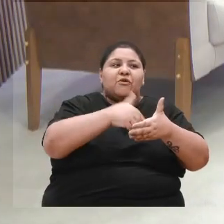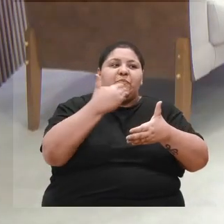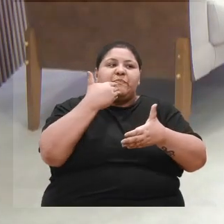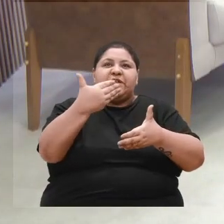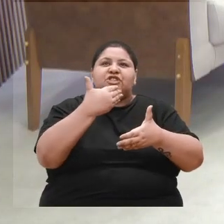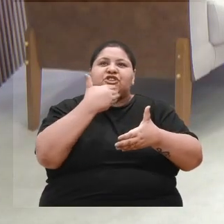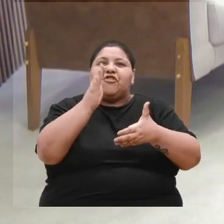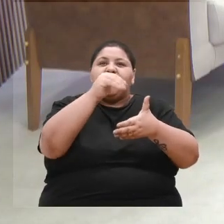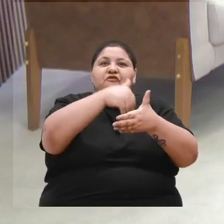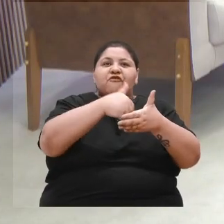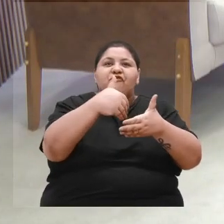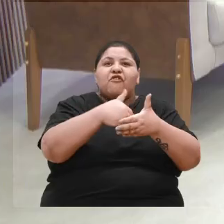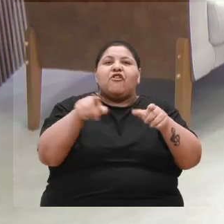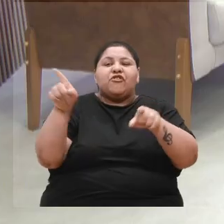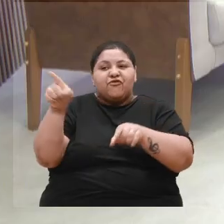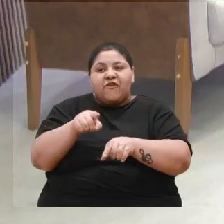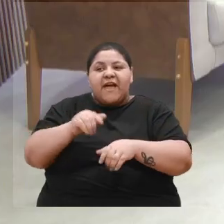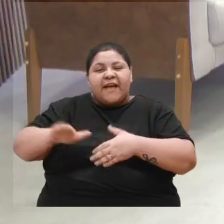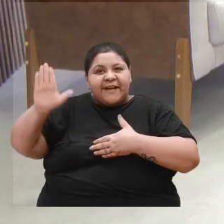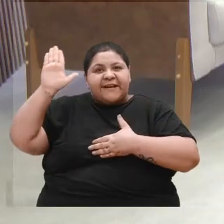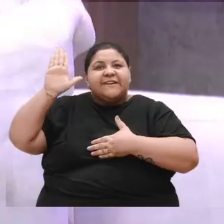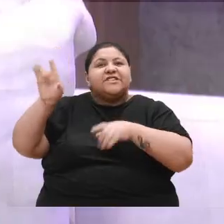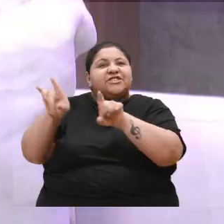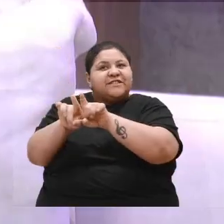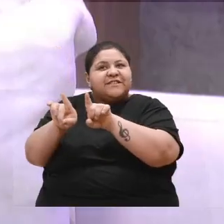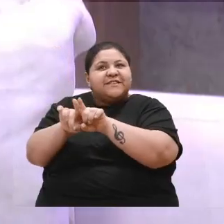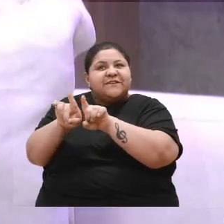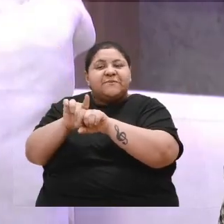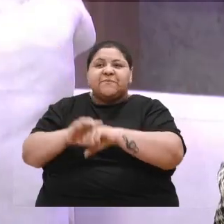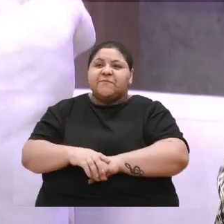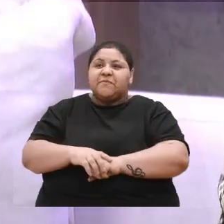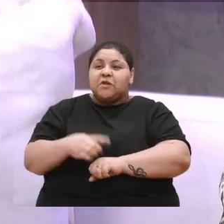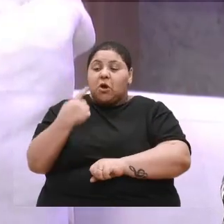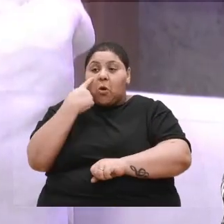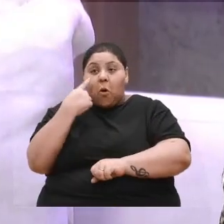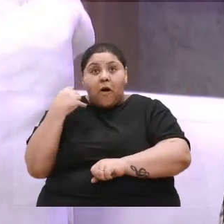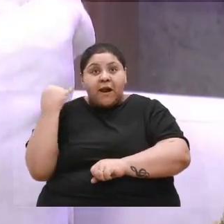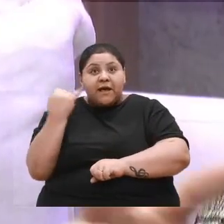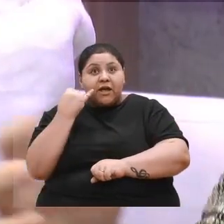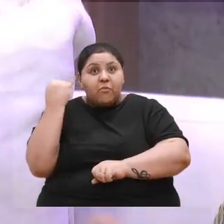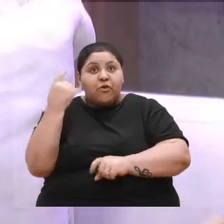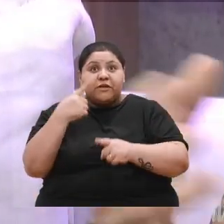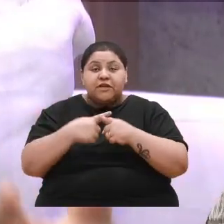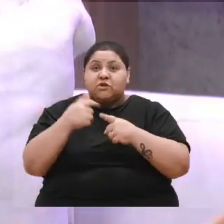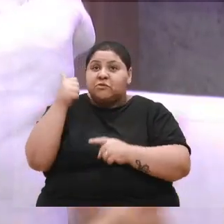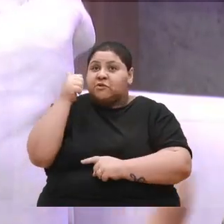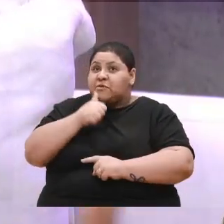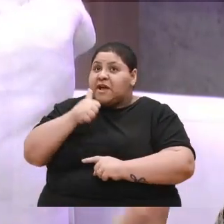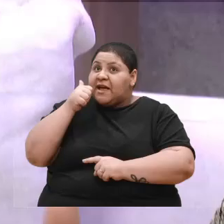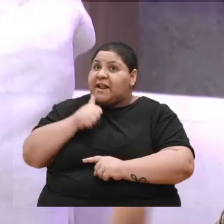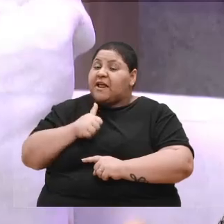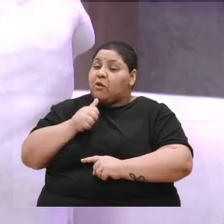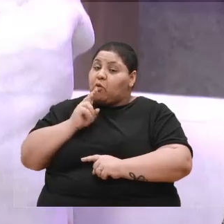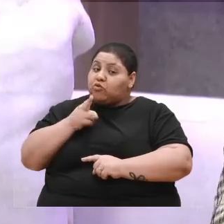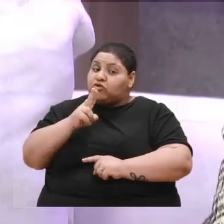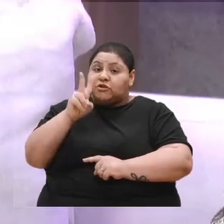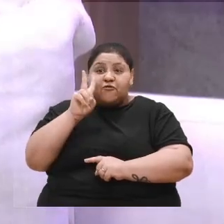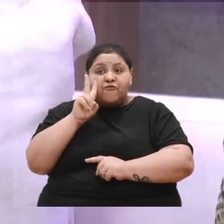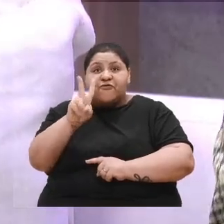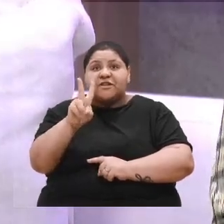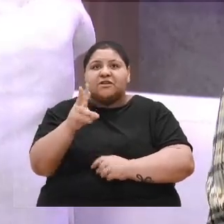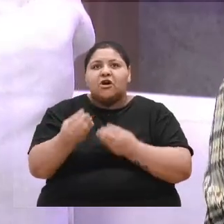que importante isso. Por quê? Porque as mulheres sempre foram vistas e continuam sendo